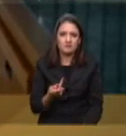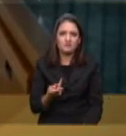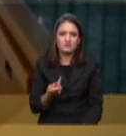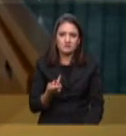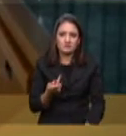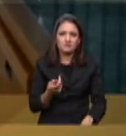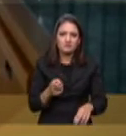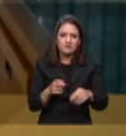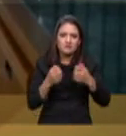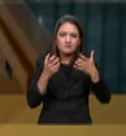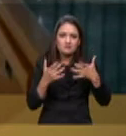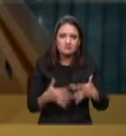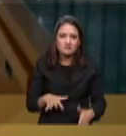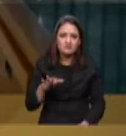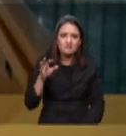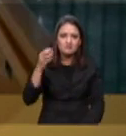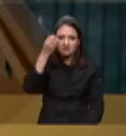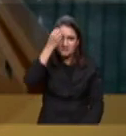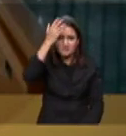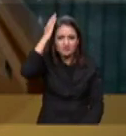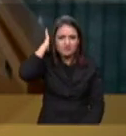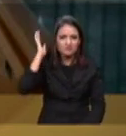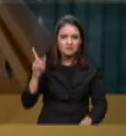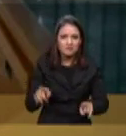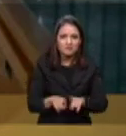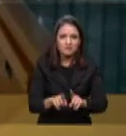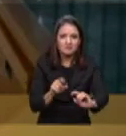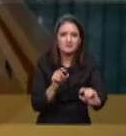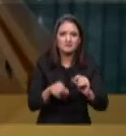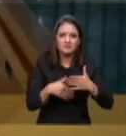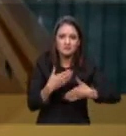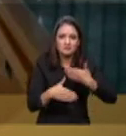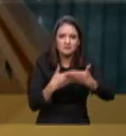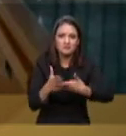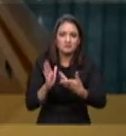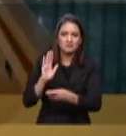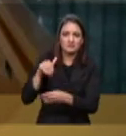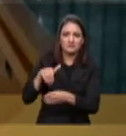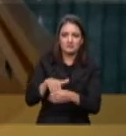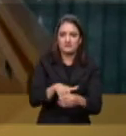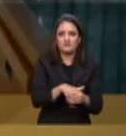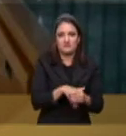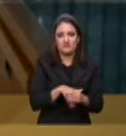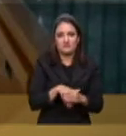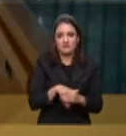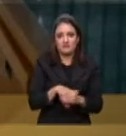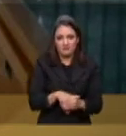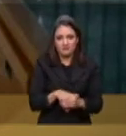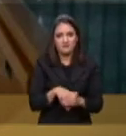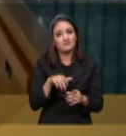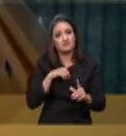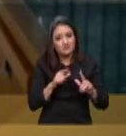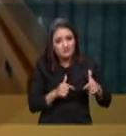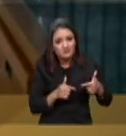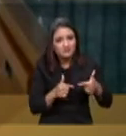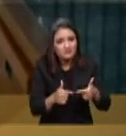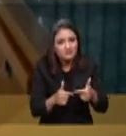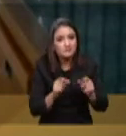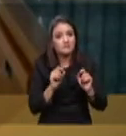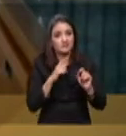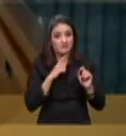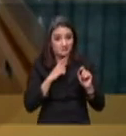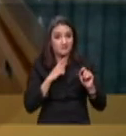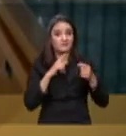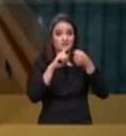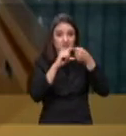Vossa Excelência mesmo, o papel que deteve até mesmo no processo eleitoral e que poderia, pela atuação como a que se tem nas normas